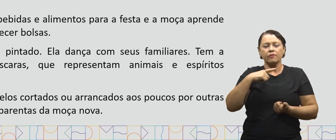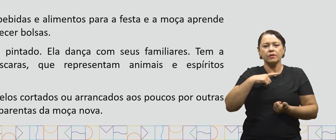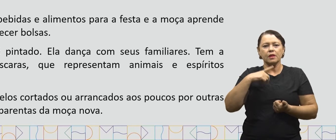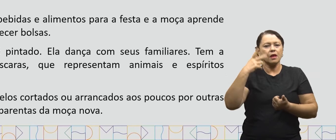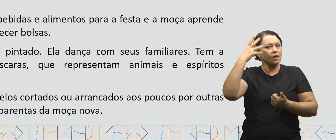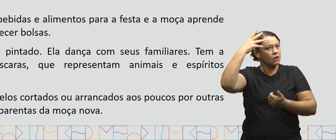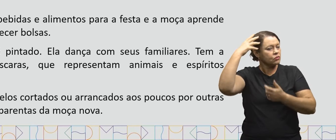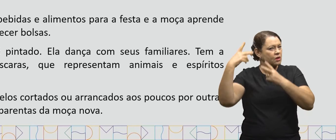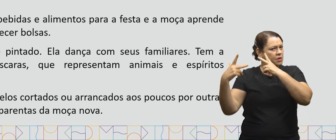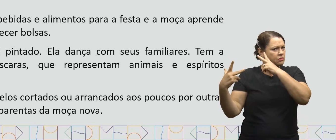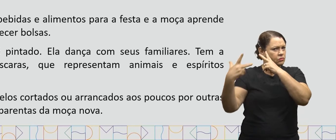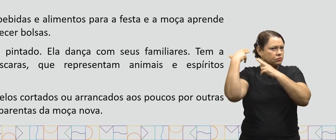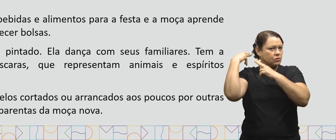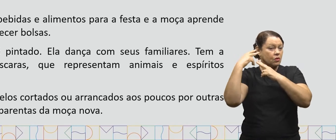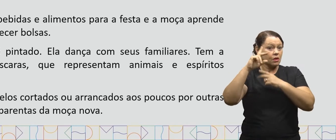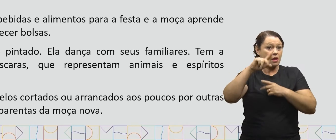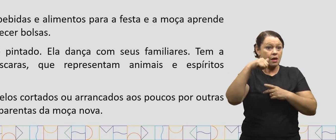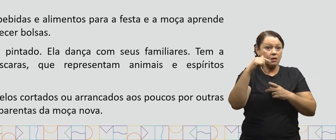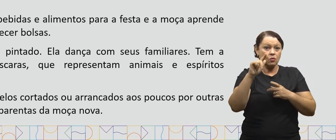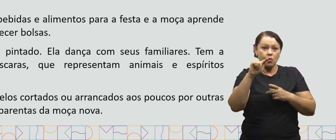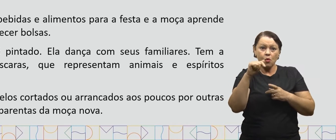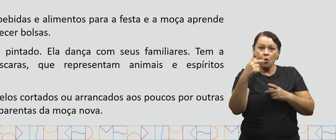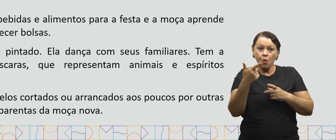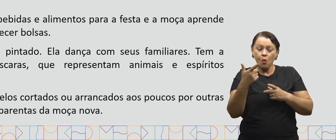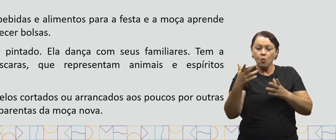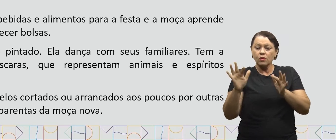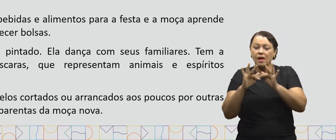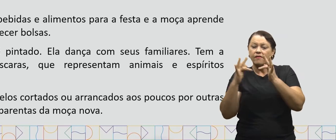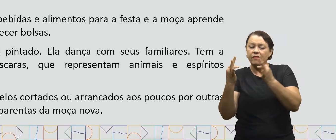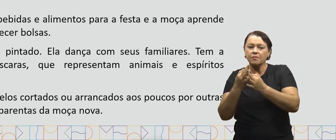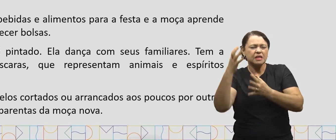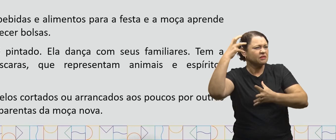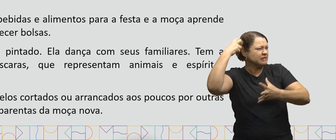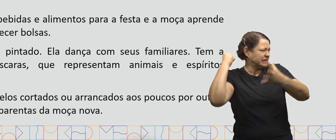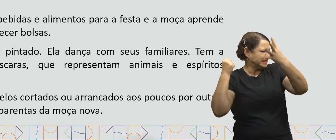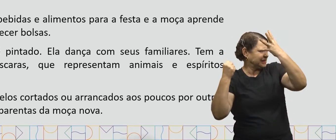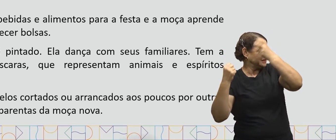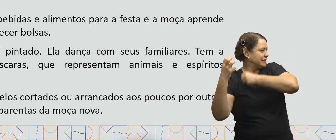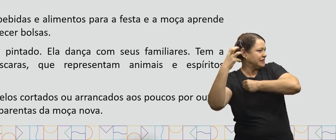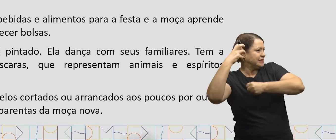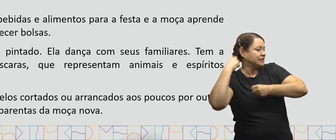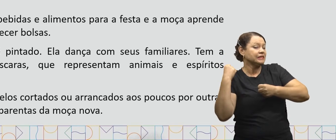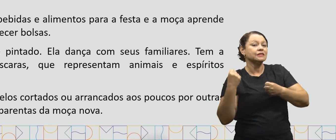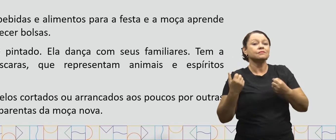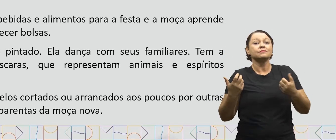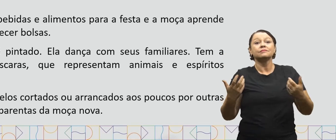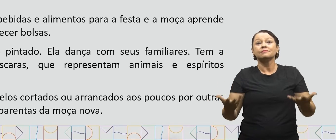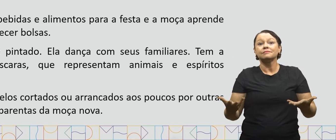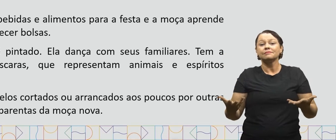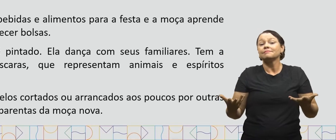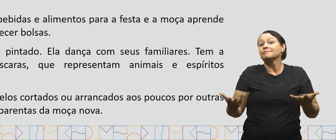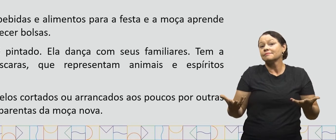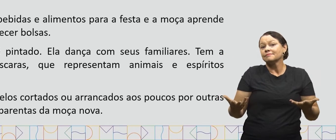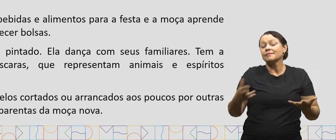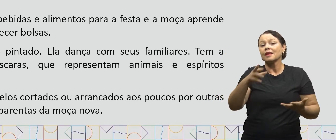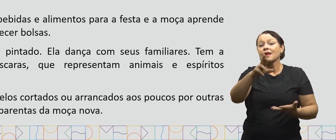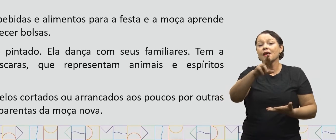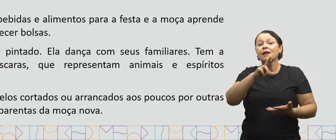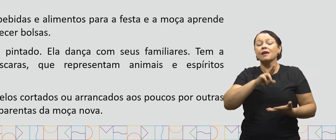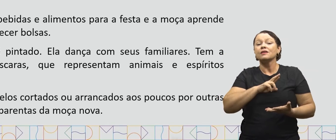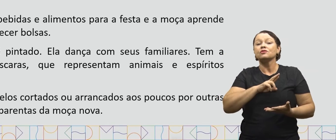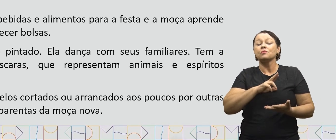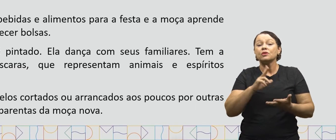ou arrancados aos poucos por outras mulheres mais velhas e parentas da Moça Nova. E aí, qual